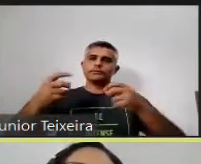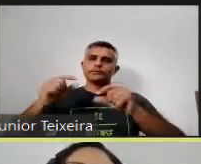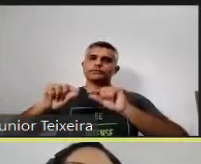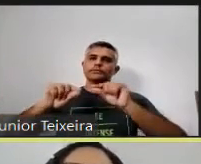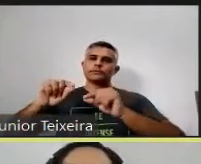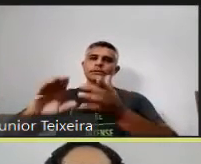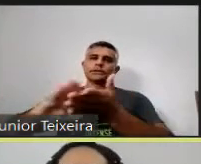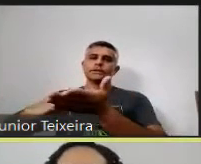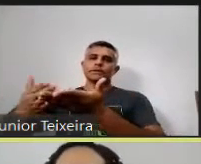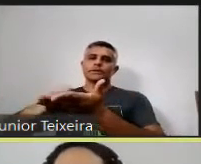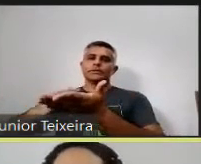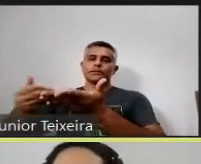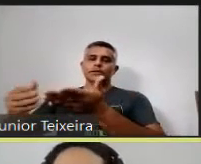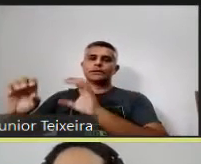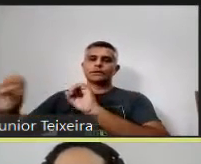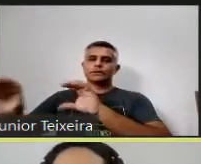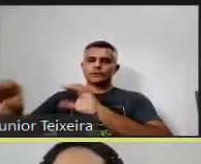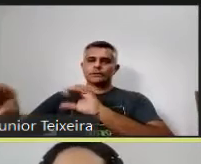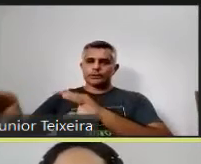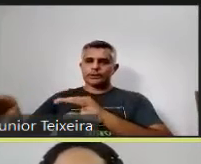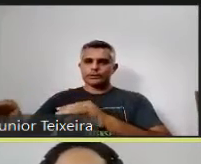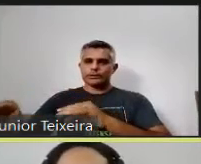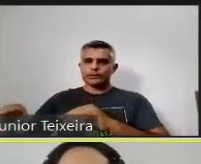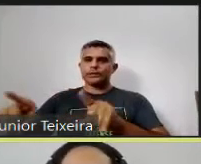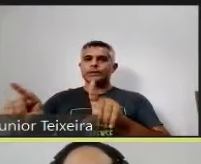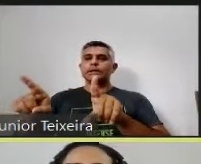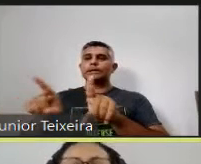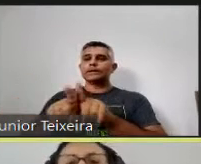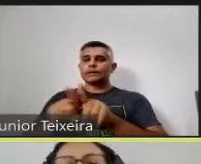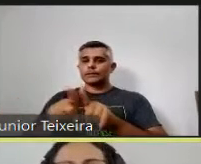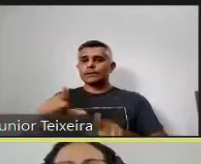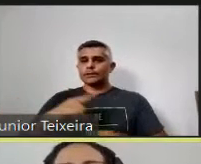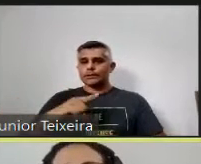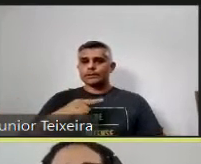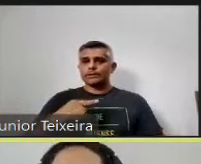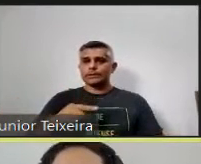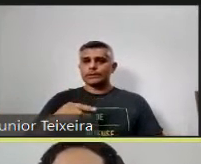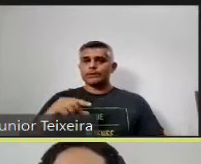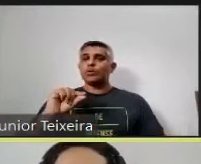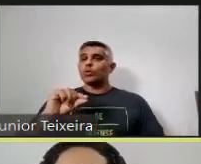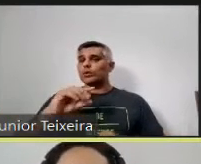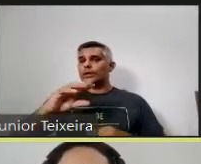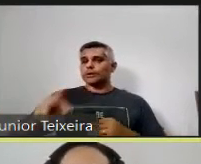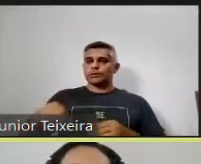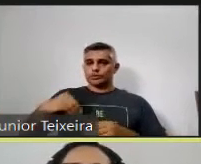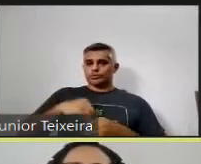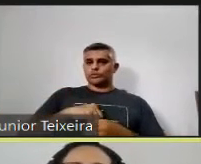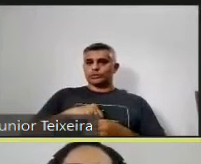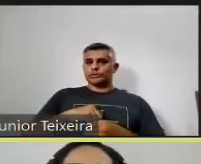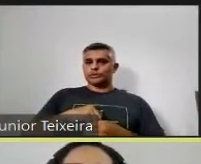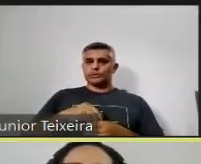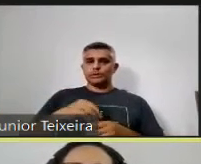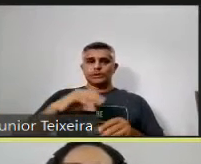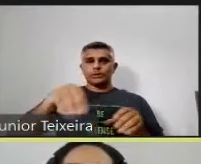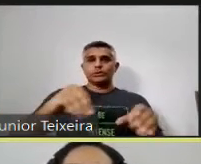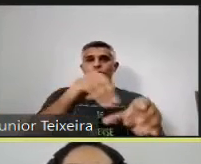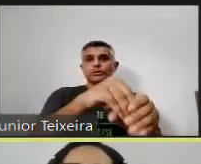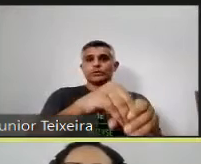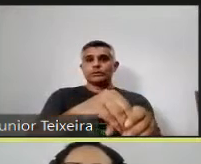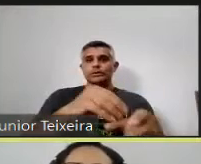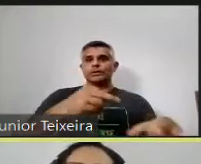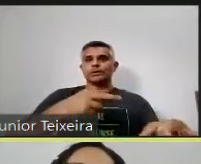ela é atravessada pela intersubjetividade, ou seja, pela interação entre as subjetividades, que, por sua